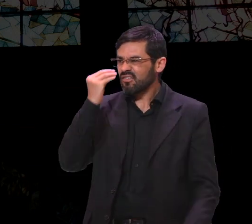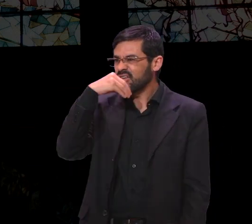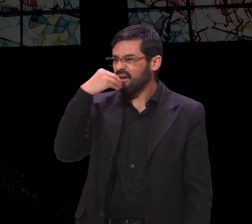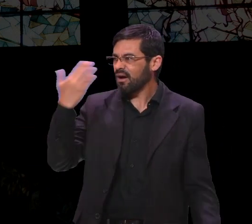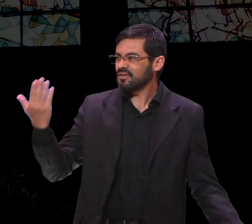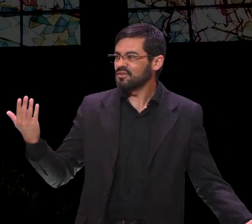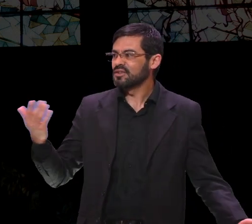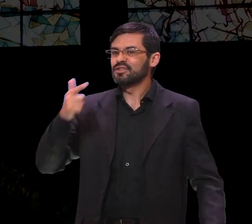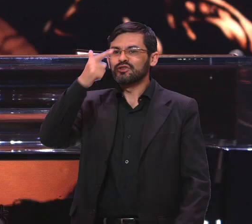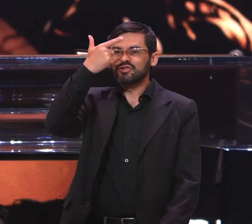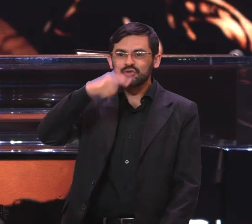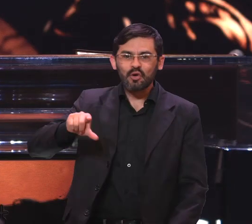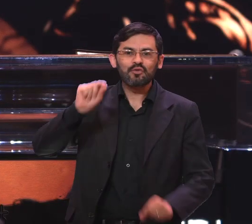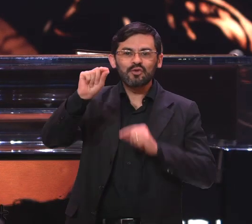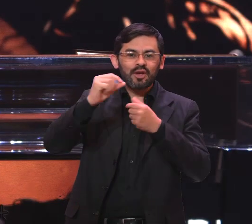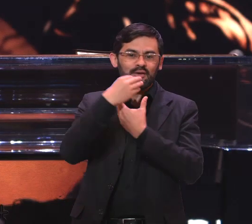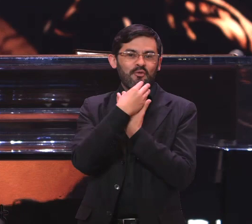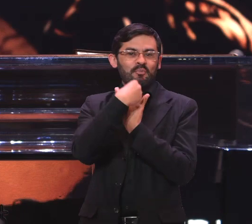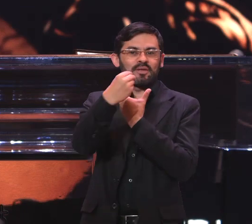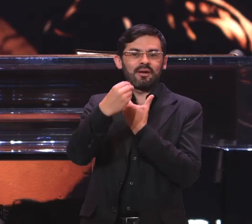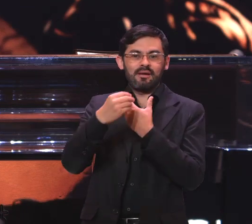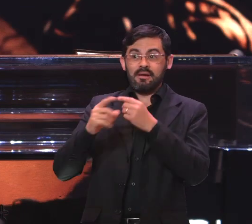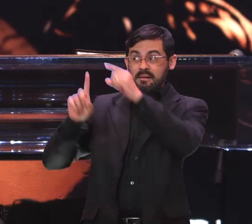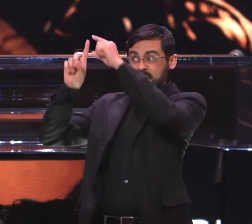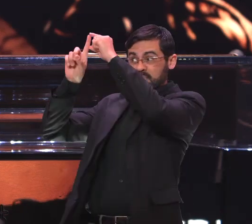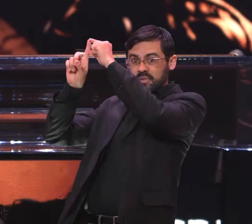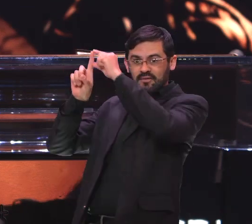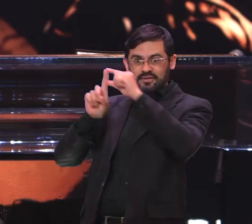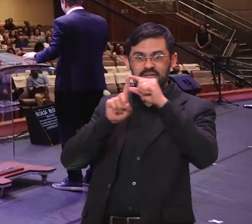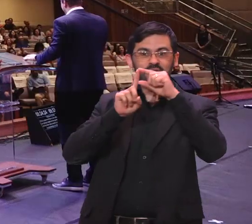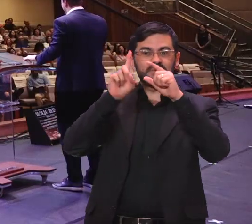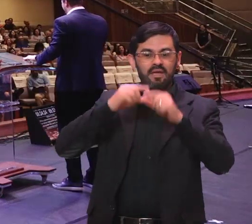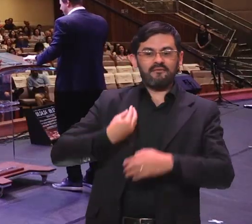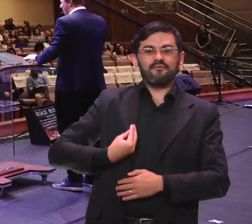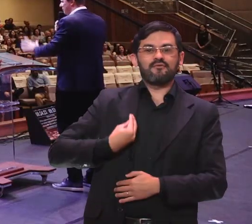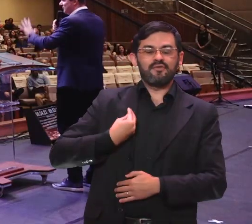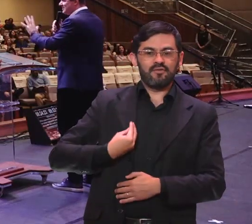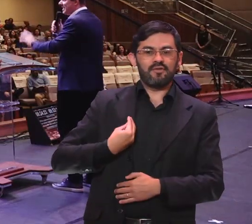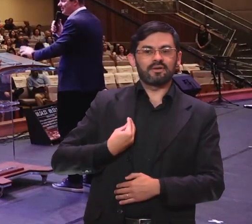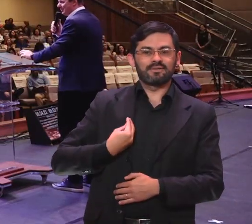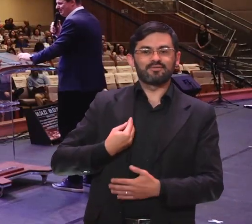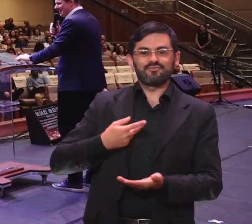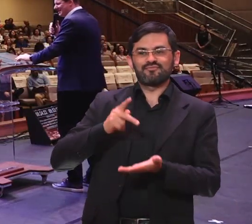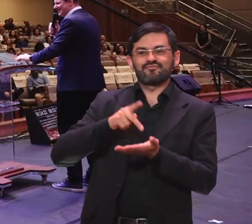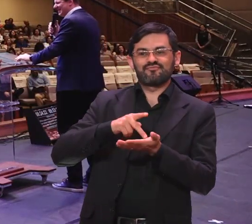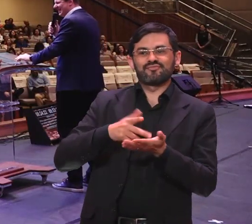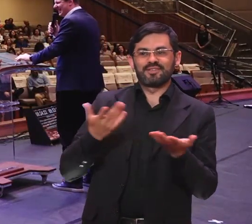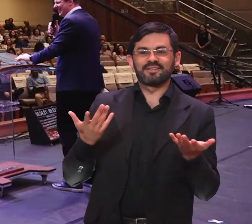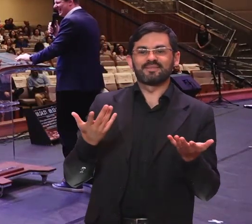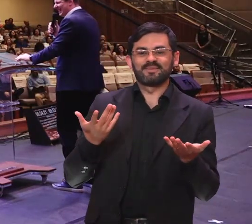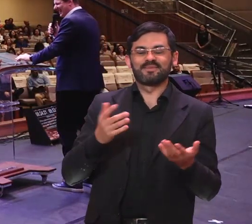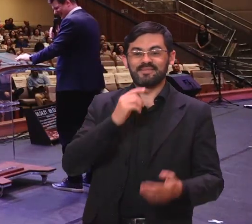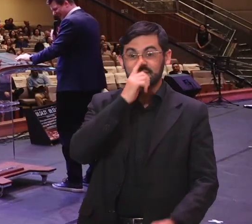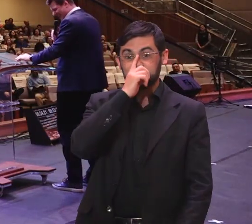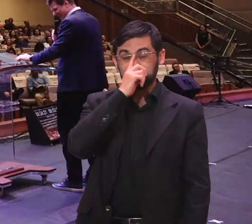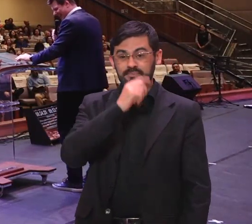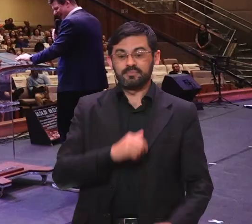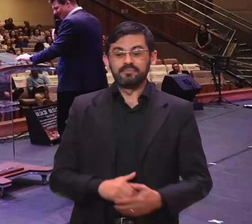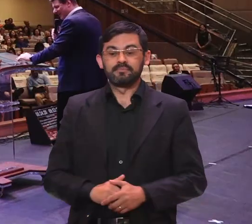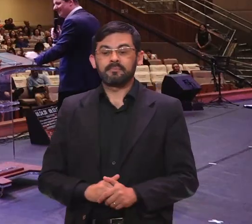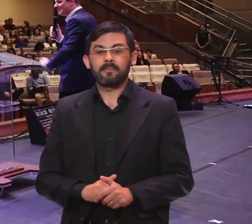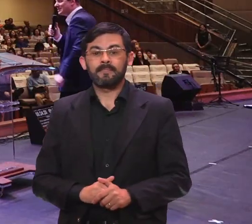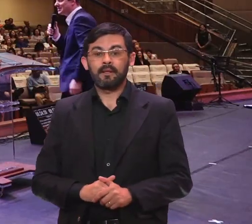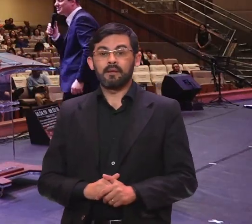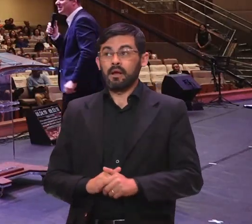gente. A palavra de Deus é viva. Ao viva saiu pelo menos.